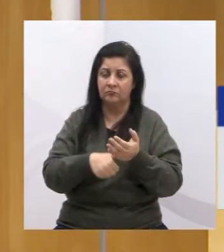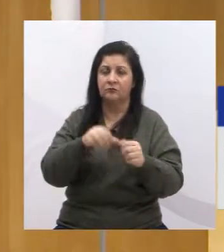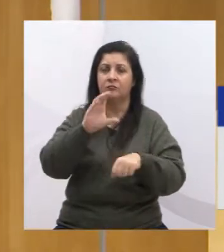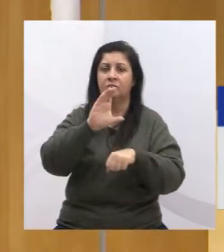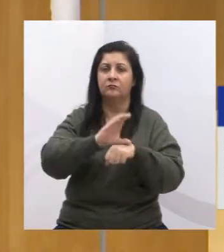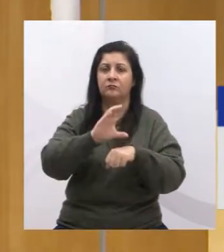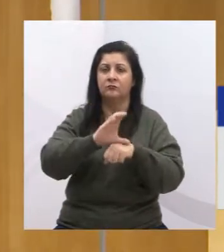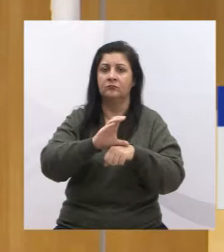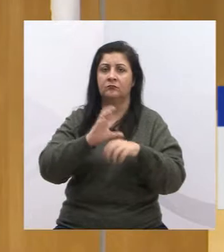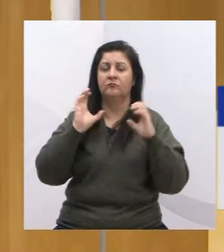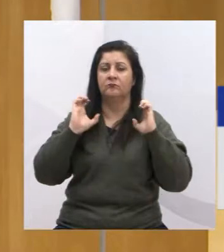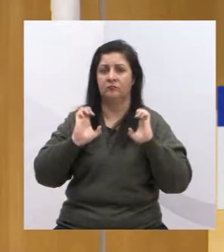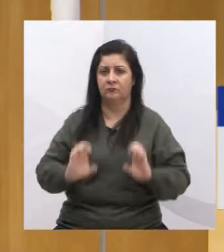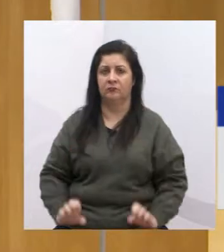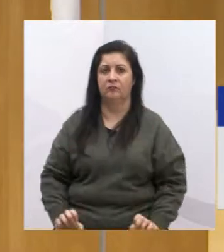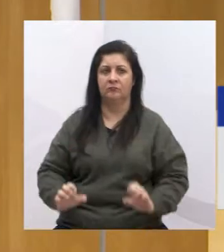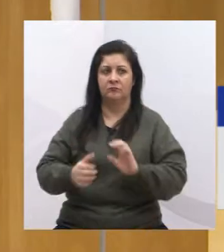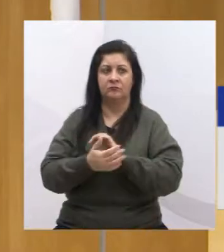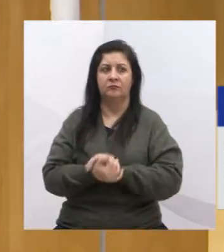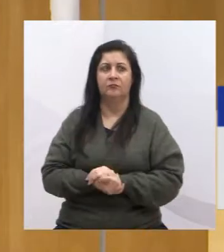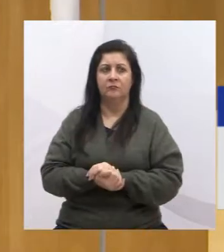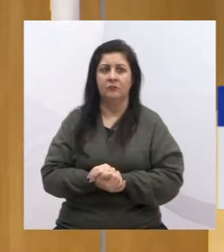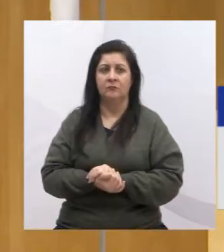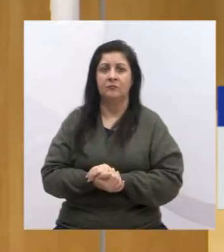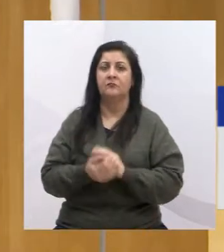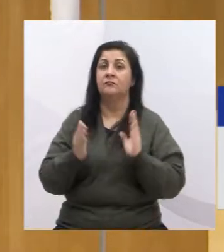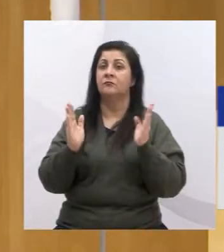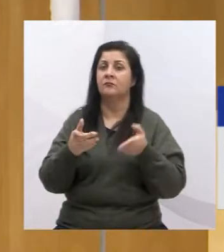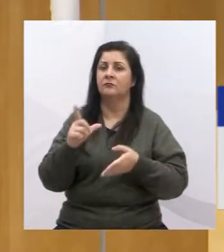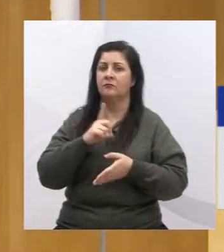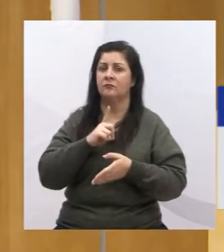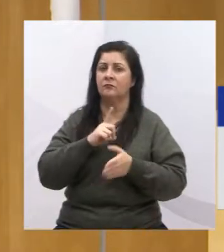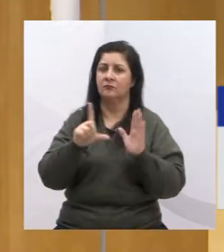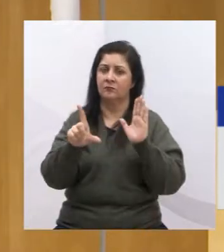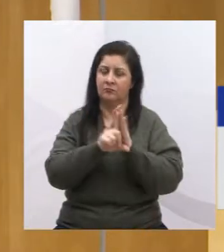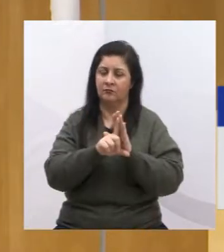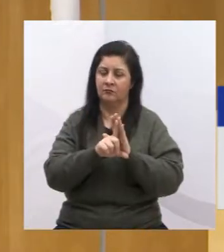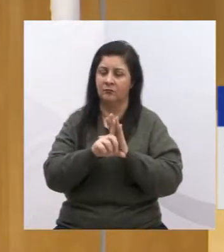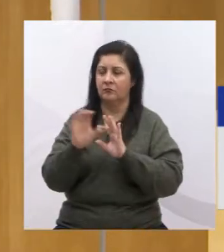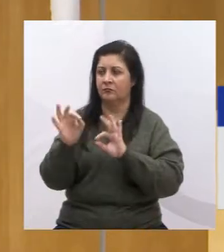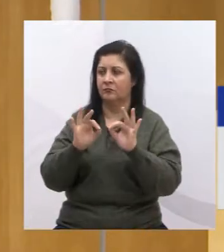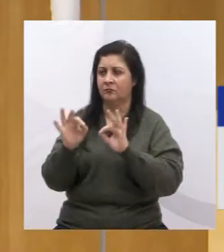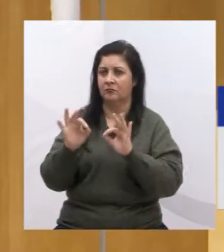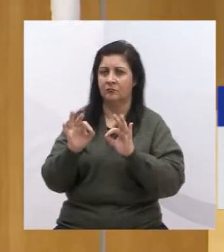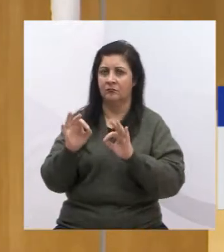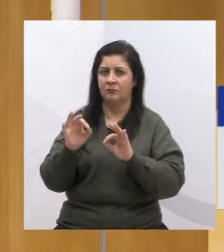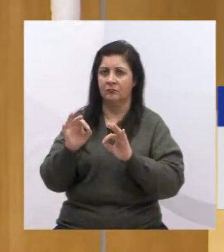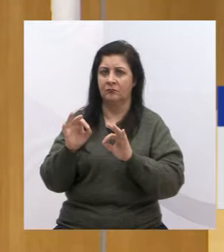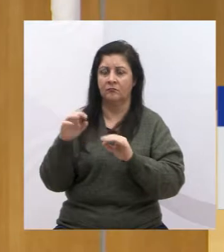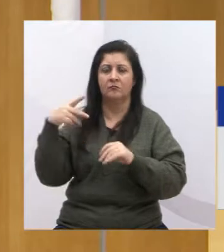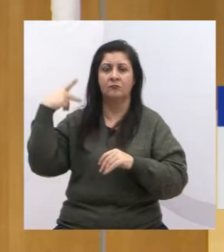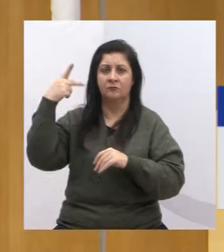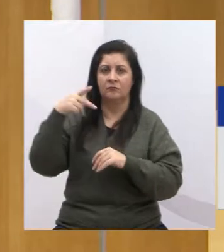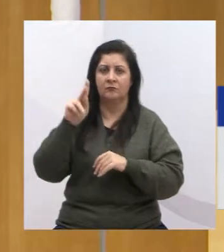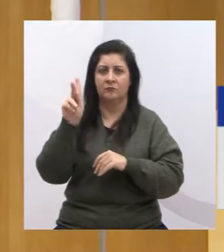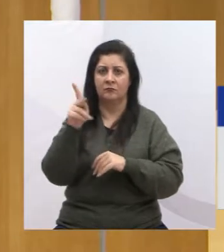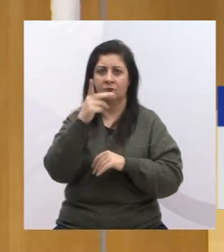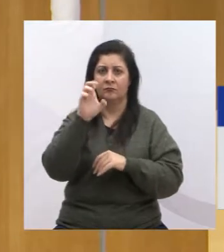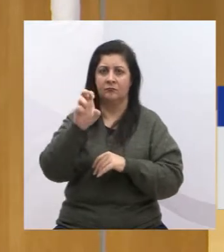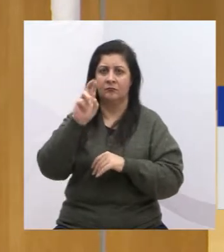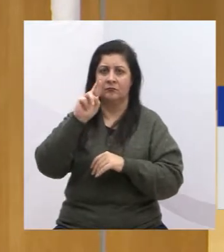Normas e Postura. Já existia uma lei muito importante feita pelo atual vereador Hernani